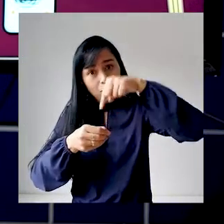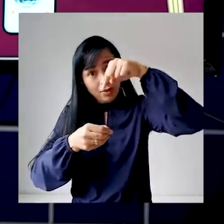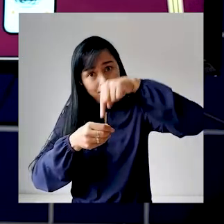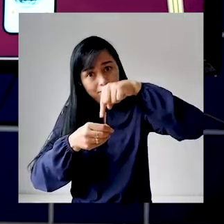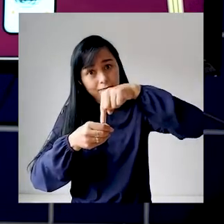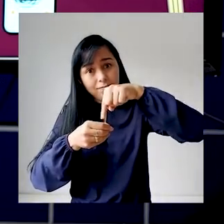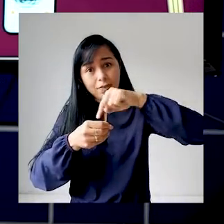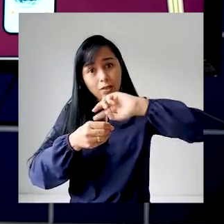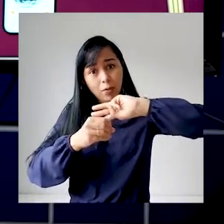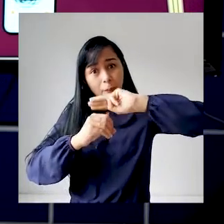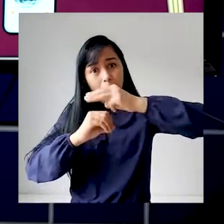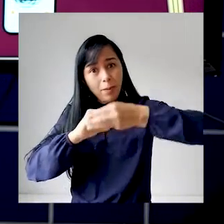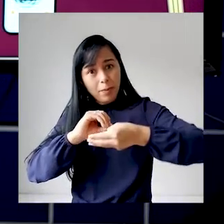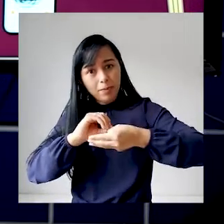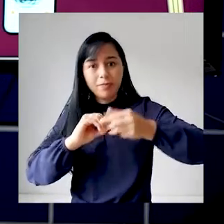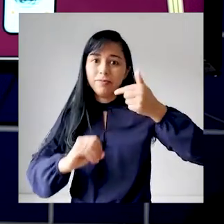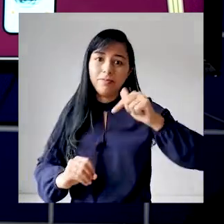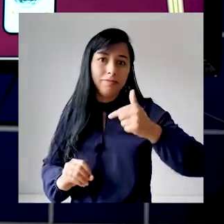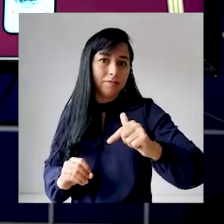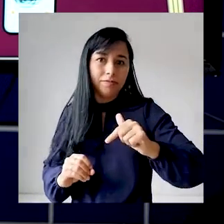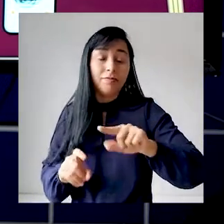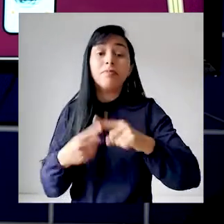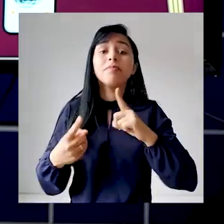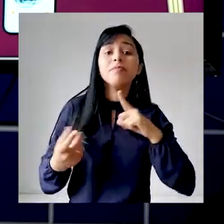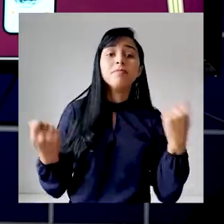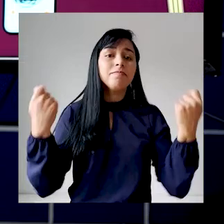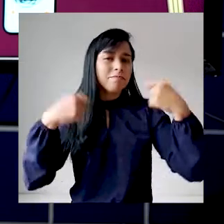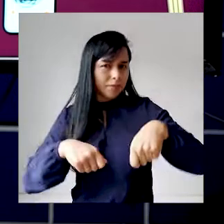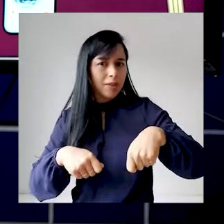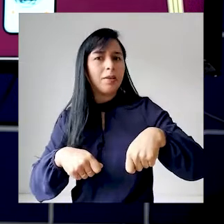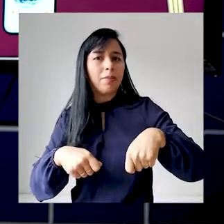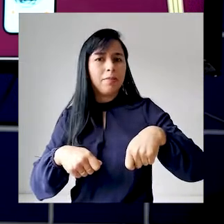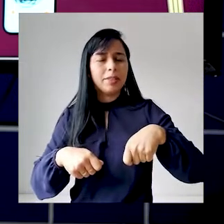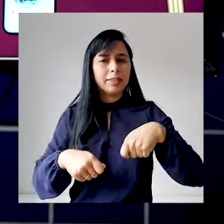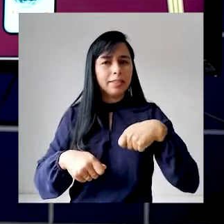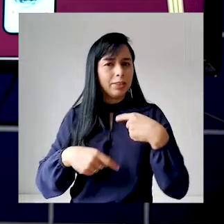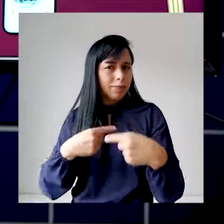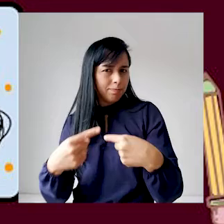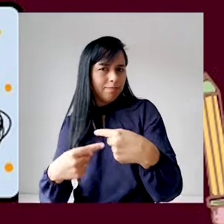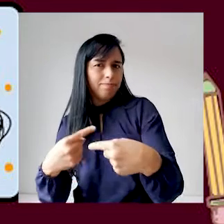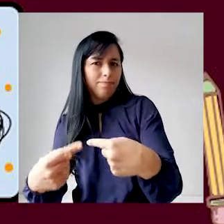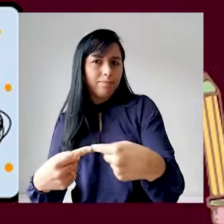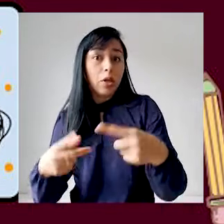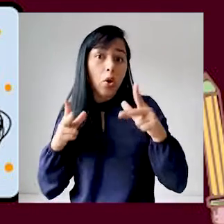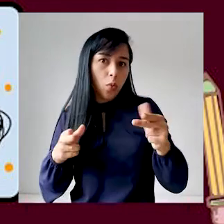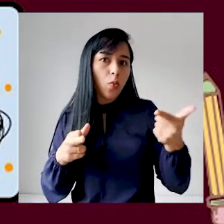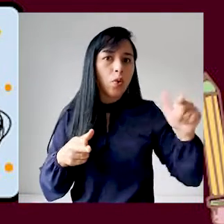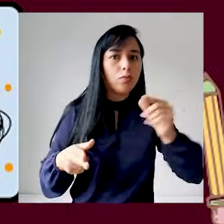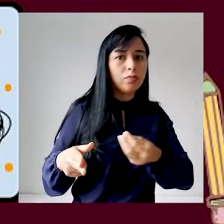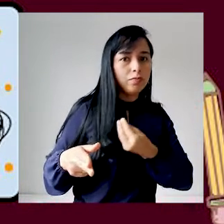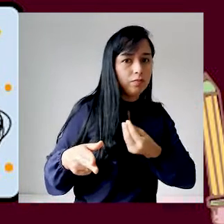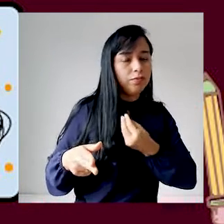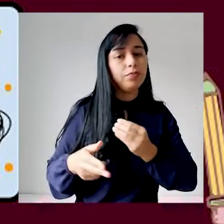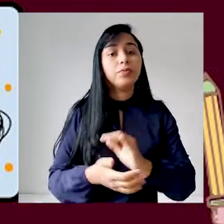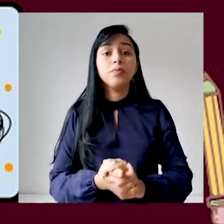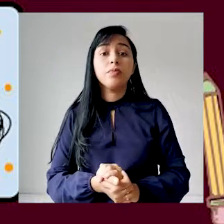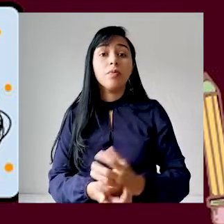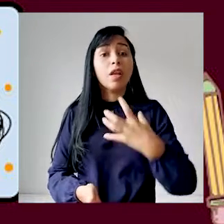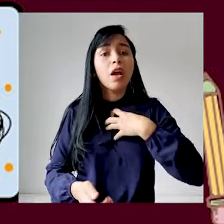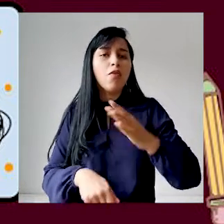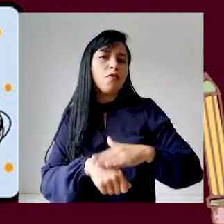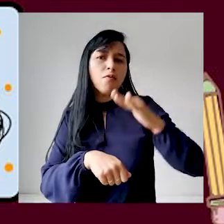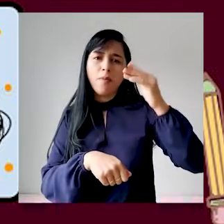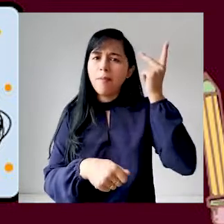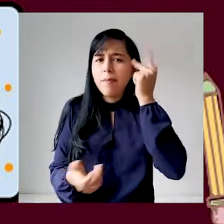capacidade reprodutiva, assim como animais, plantas e outros diversos seres vivos. A forma mais comum de